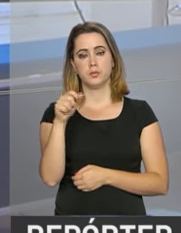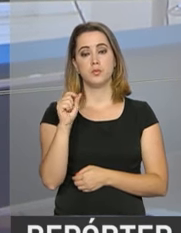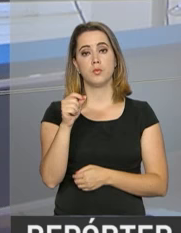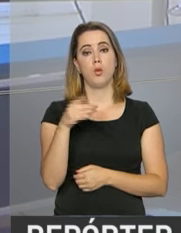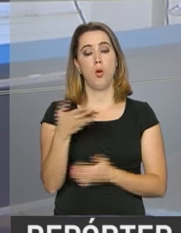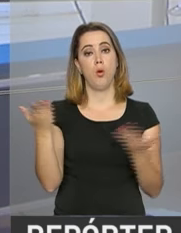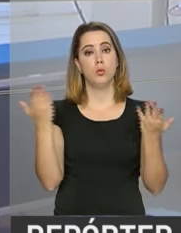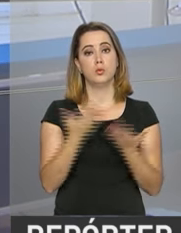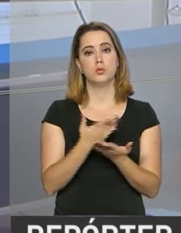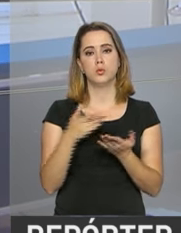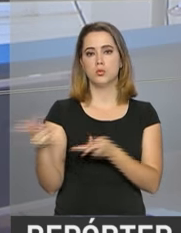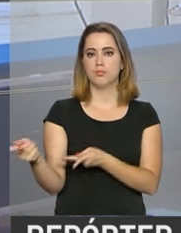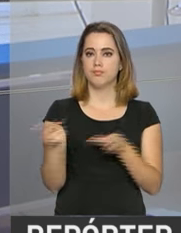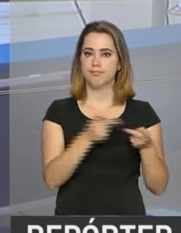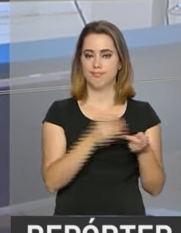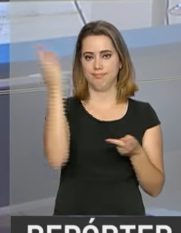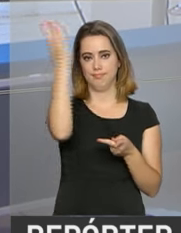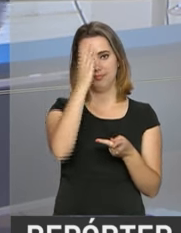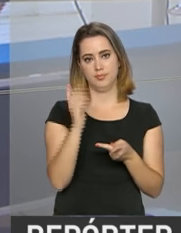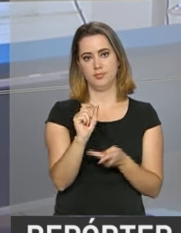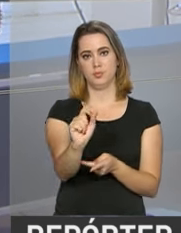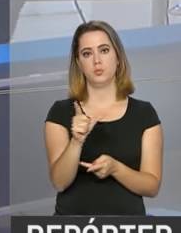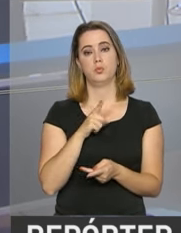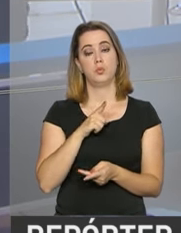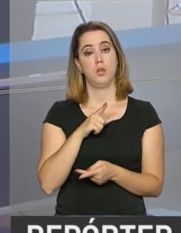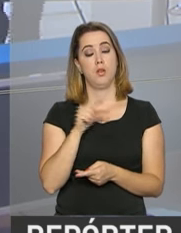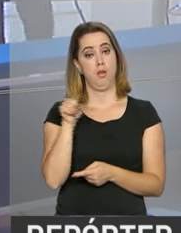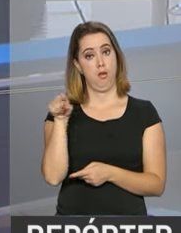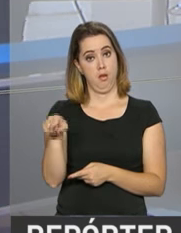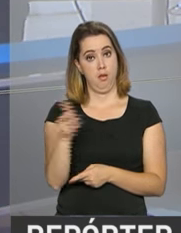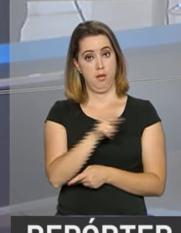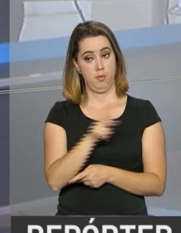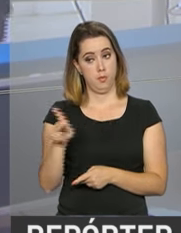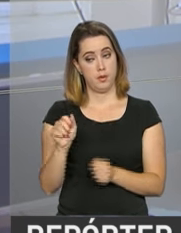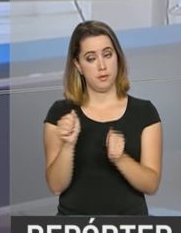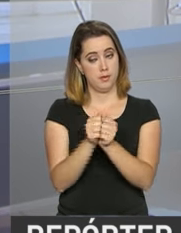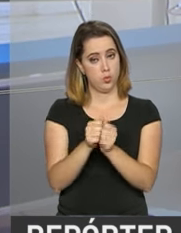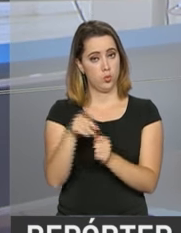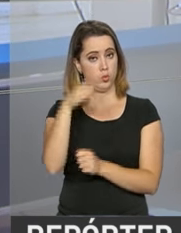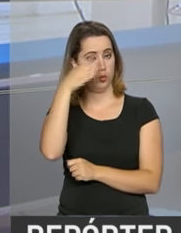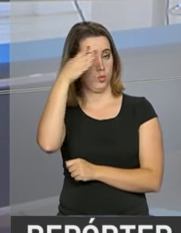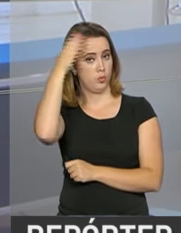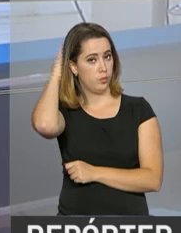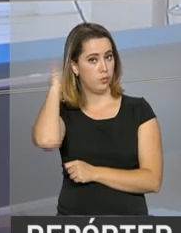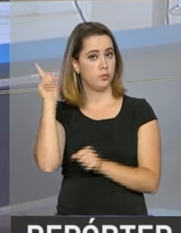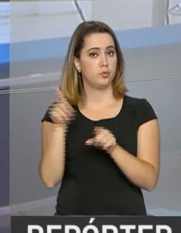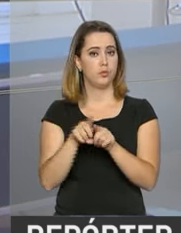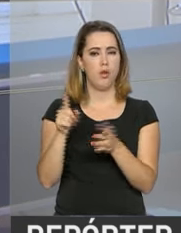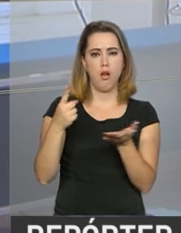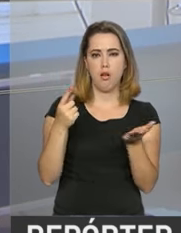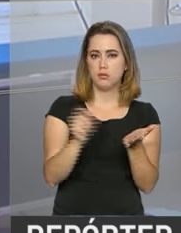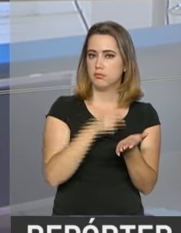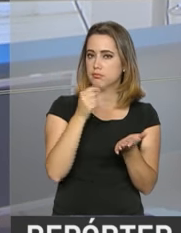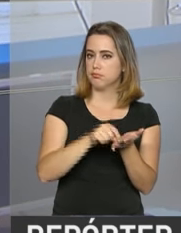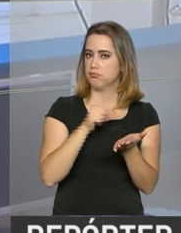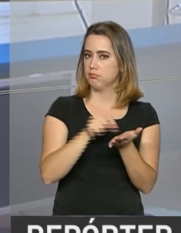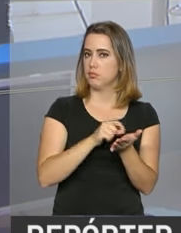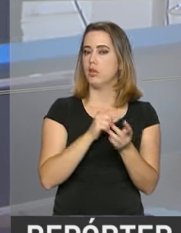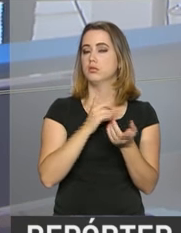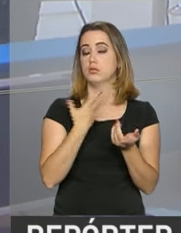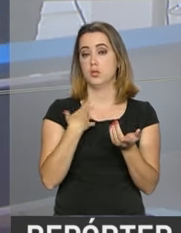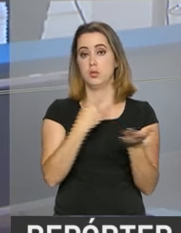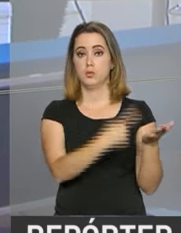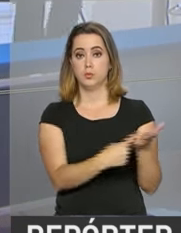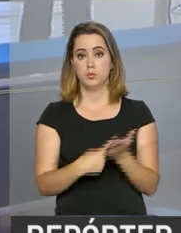macri fez hoje uma visita oficial ao Brasil ele e o presidente Michel Temer assinaram atos administrativos que